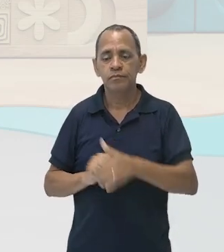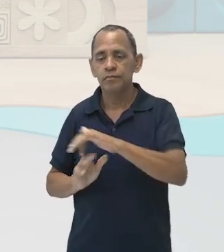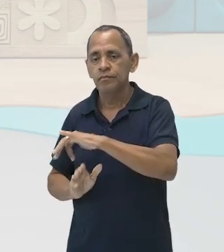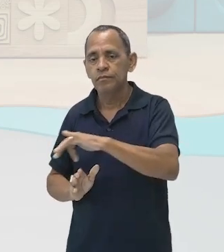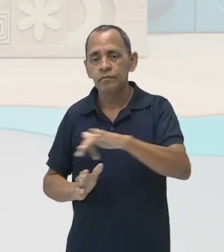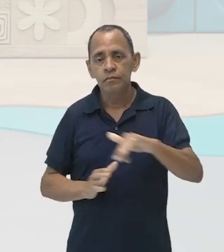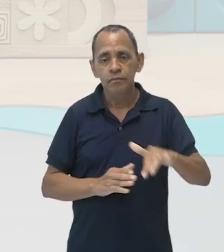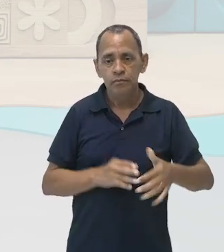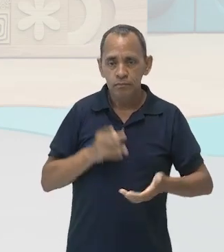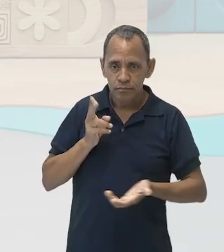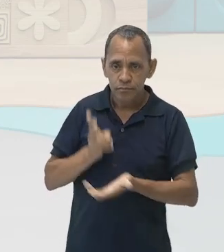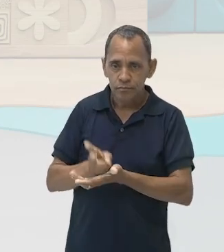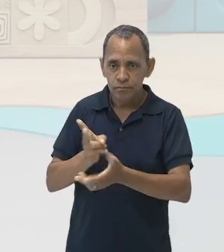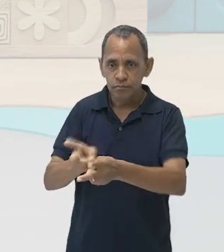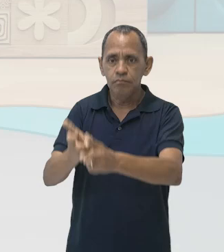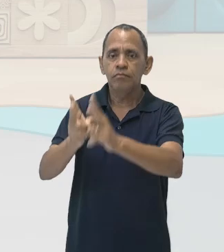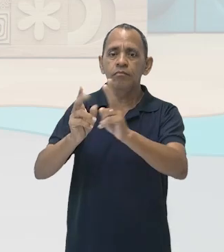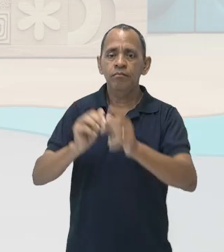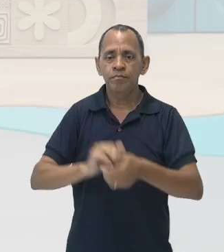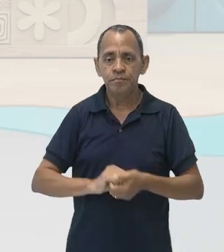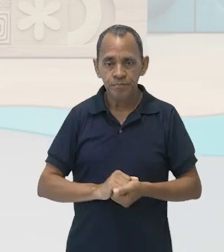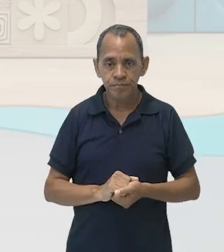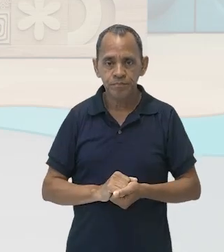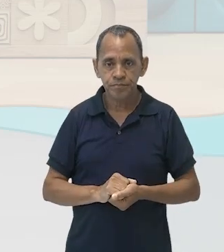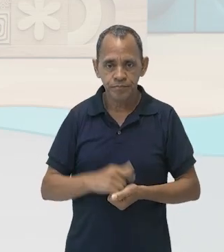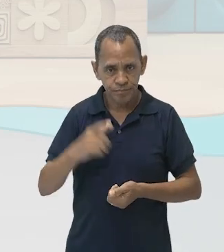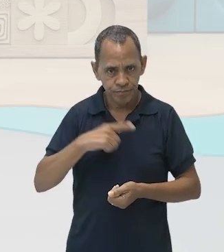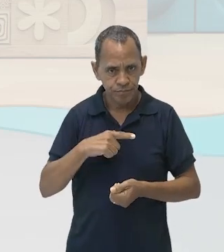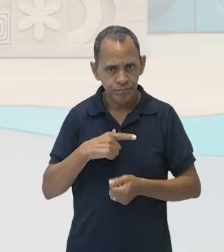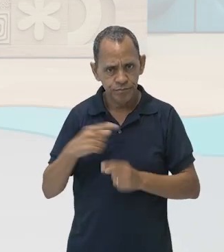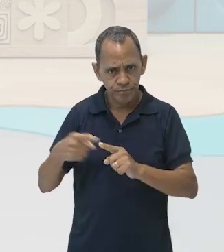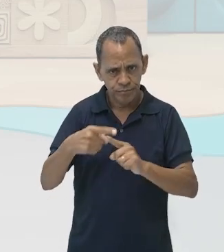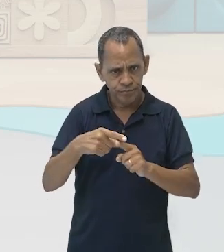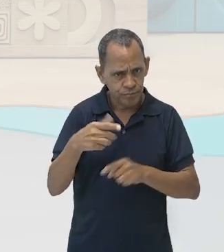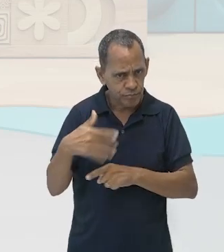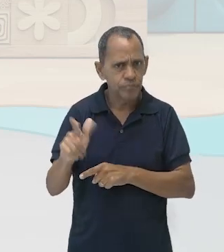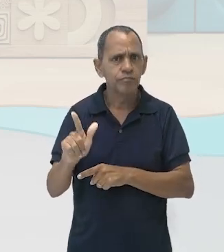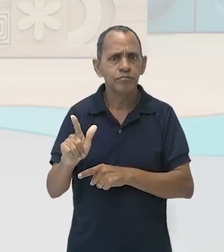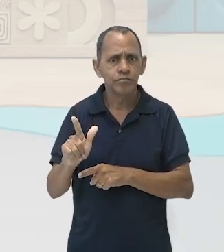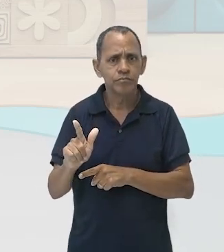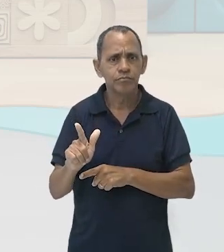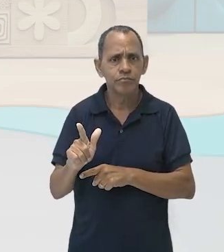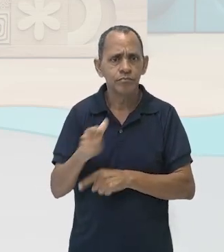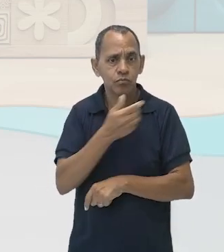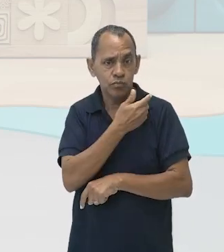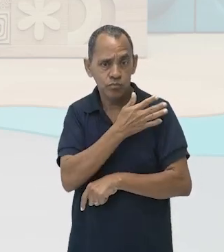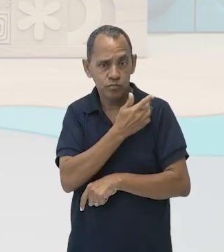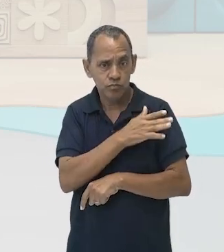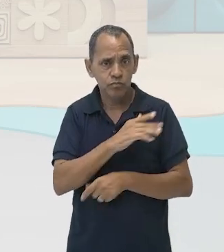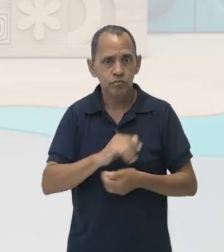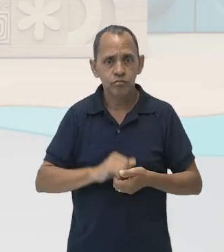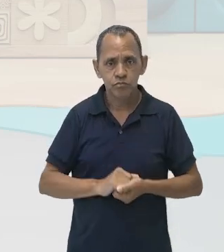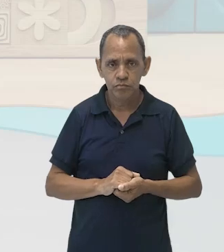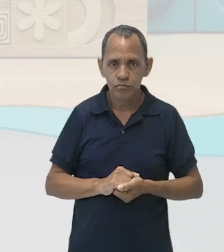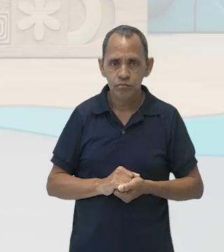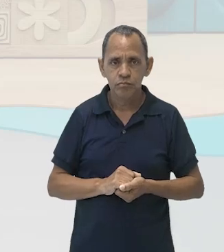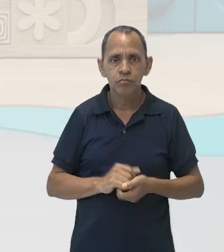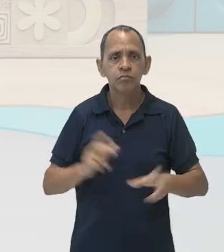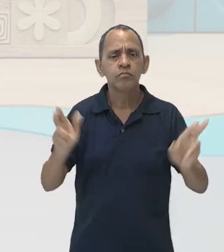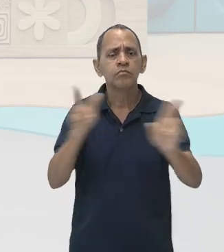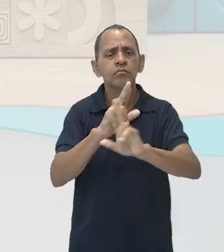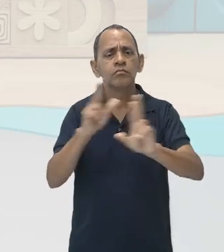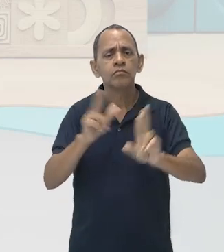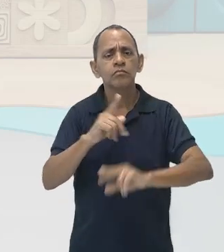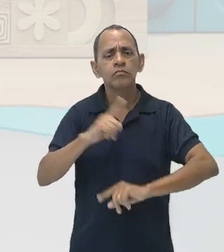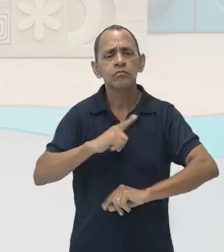Prosseguindo, vamos lá? Será que existe um outro tipo de preconceito na dança? Existe sim, e ela está